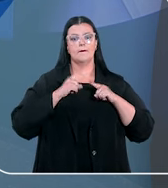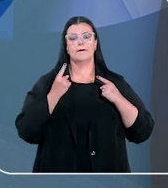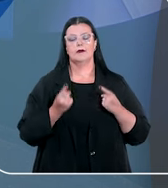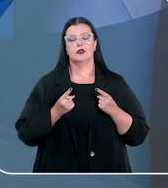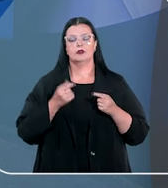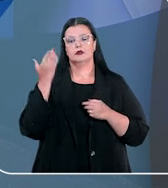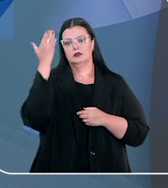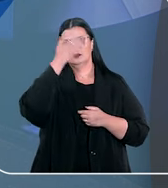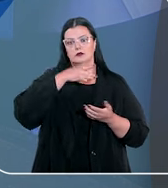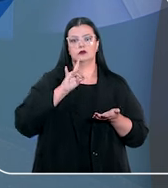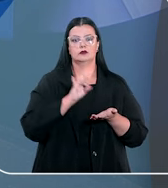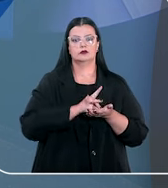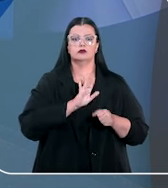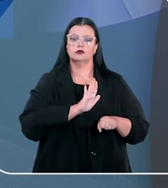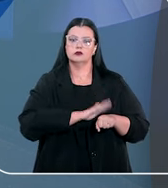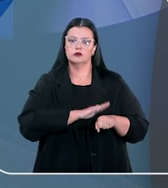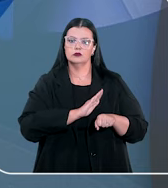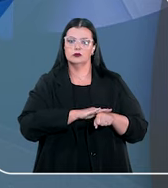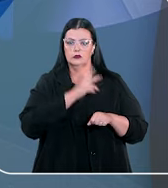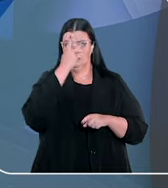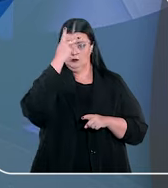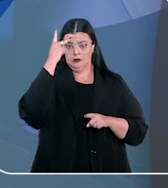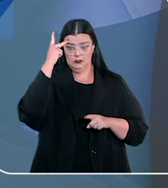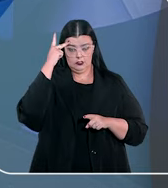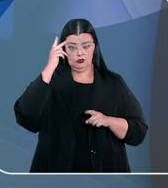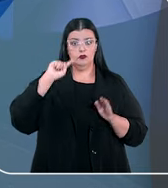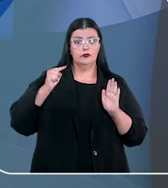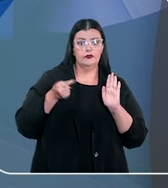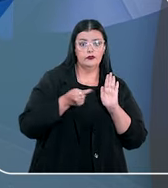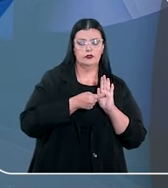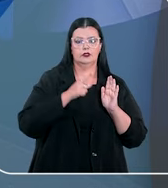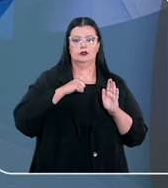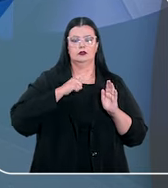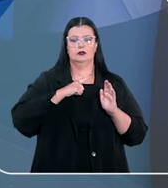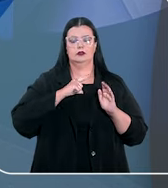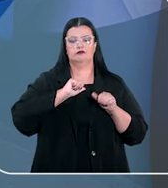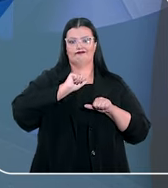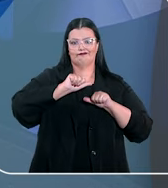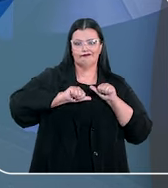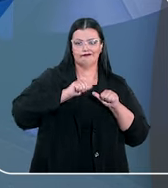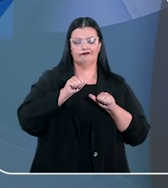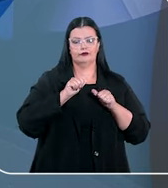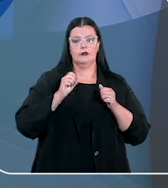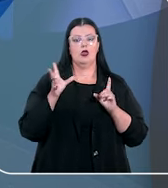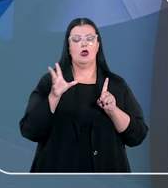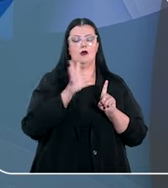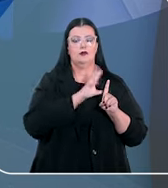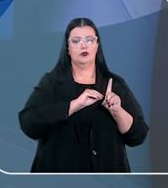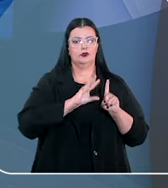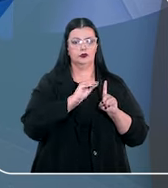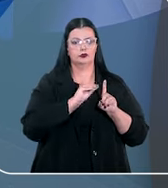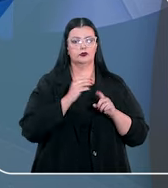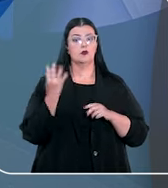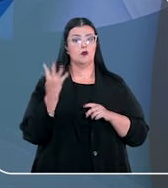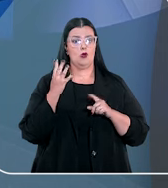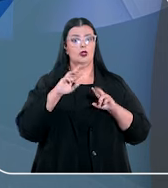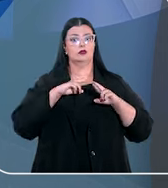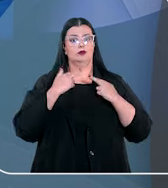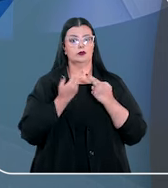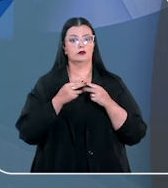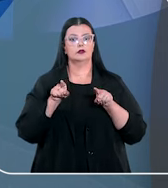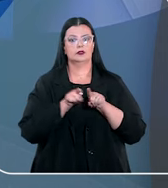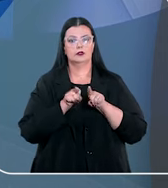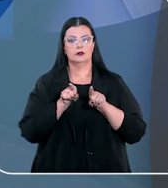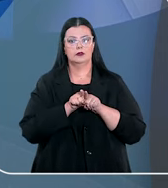sim com a comprovação no momento em que a vítima constatar transtornos resultantes do abuso. A quarta turma